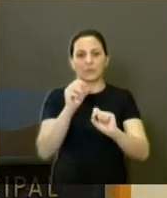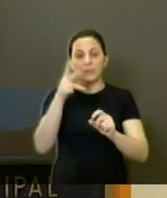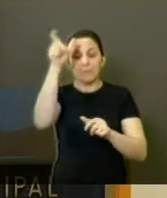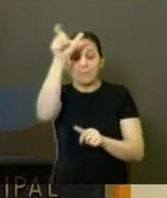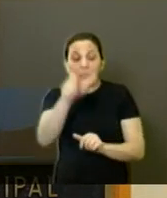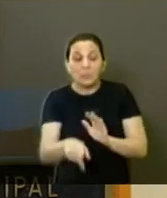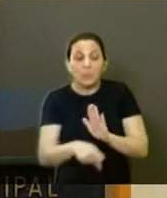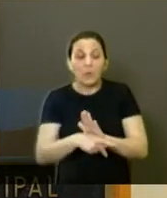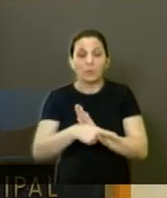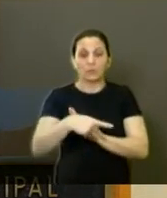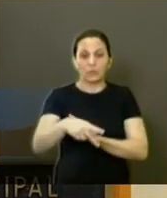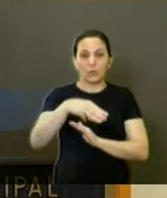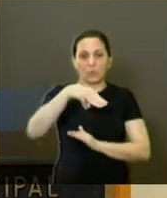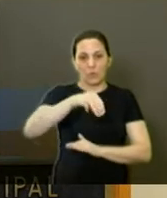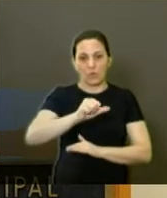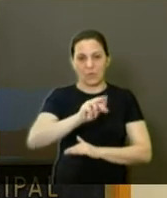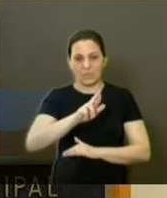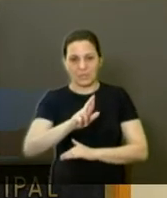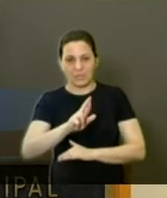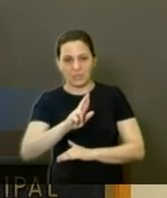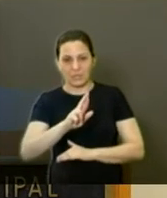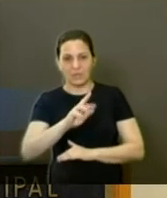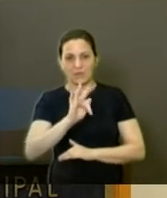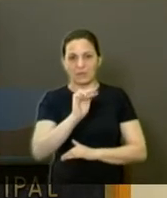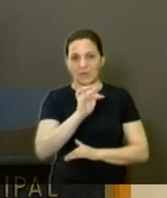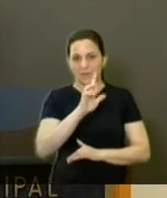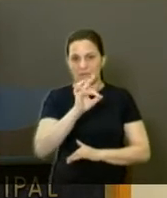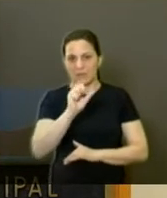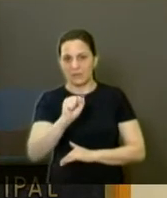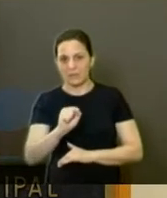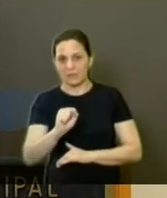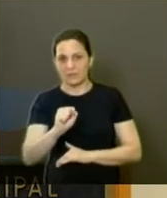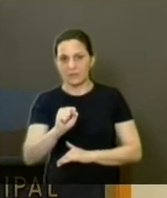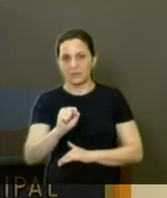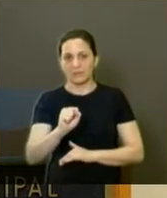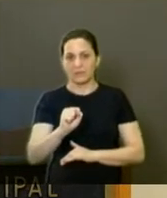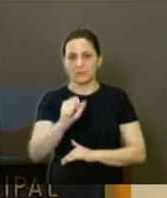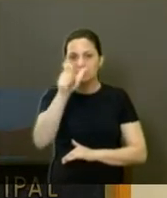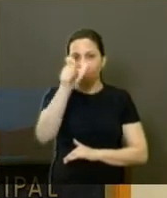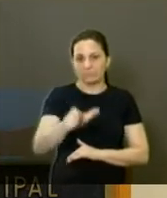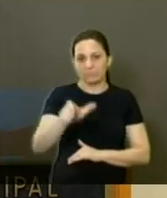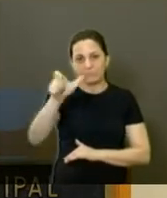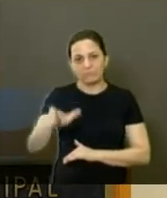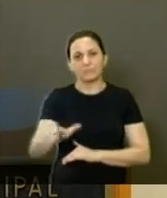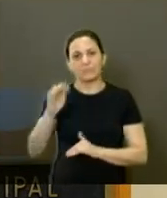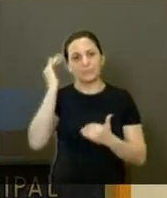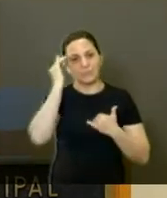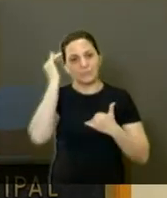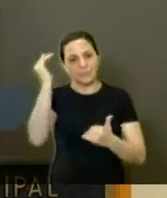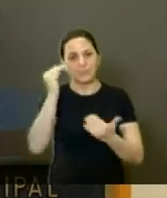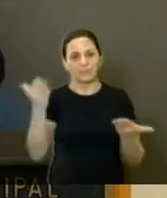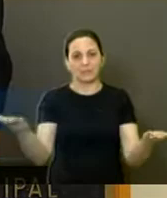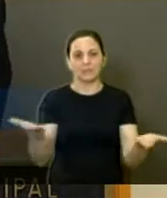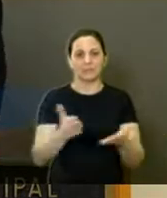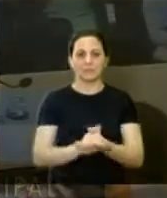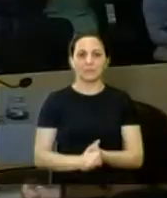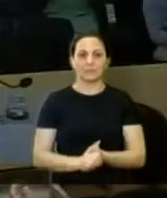pessoa. Moacir de Freitas, Moacir de Freitas, Moacir de Freitas. Obrigado, senhoras e senhores.